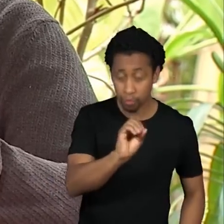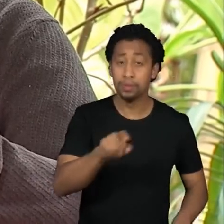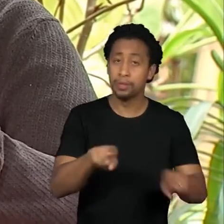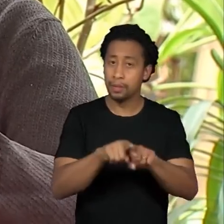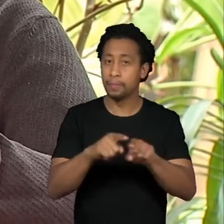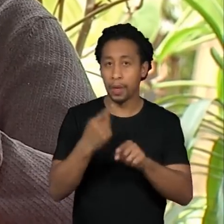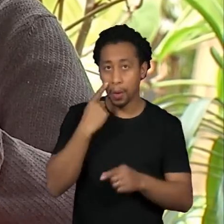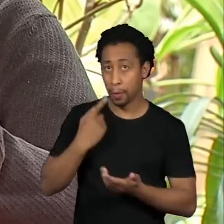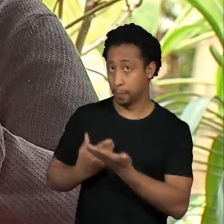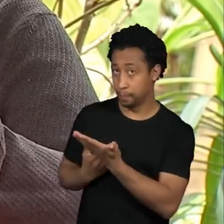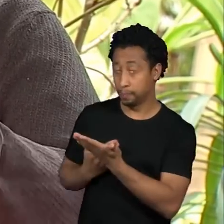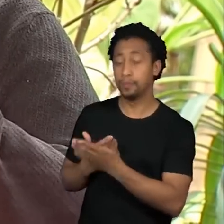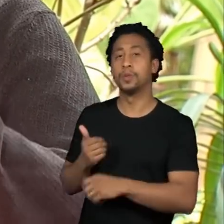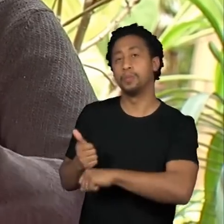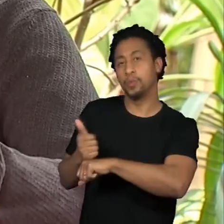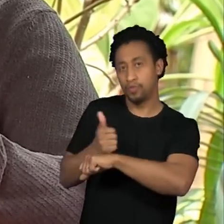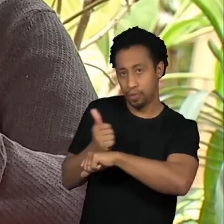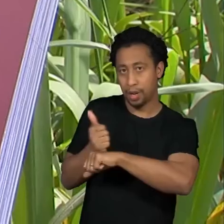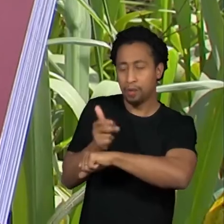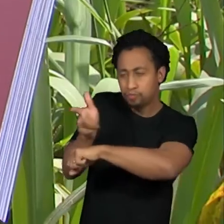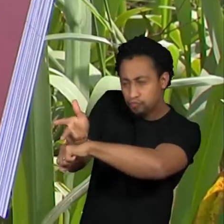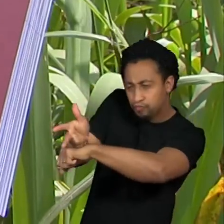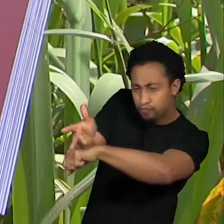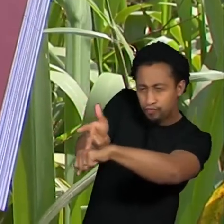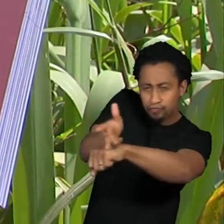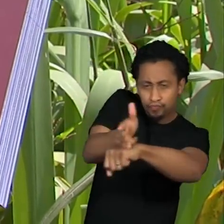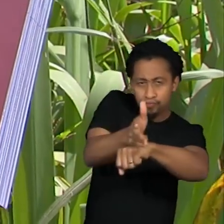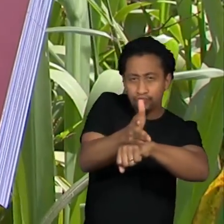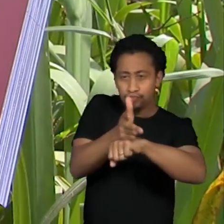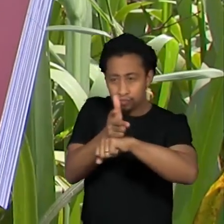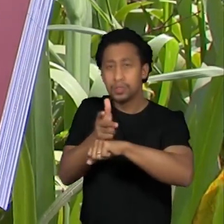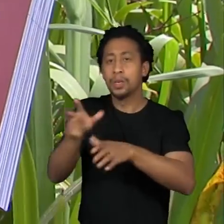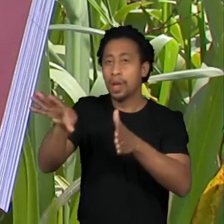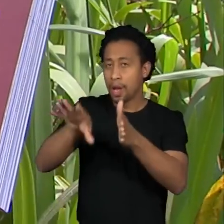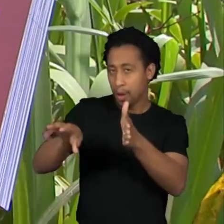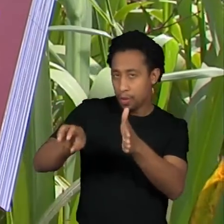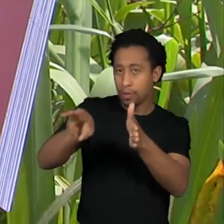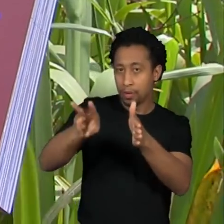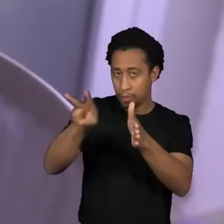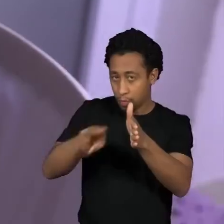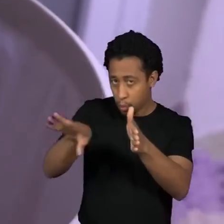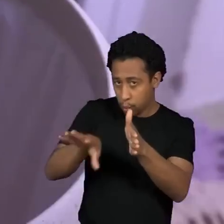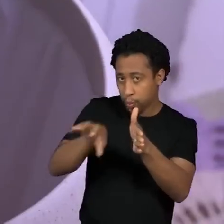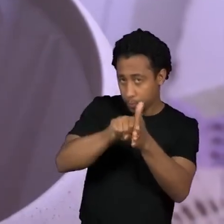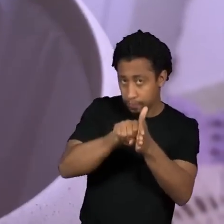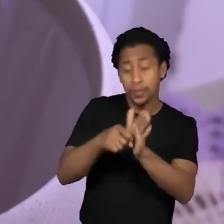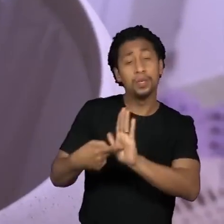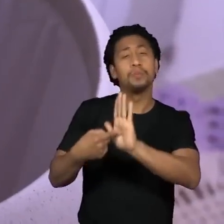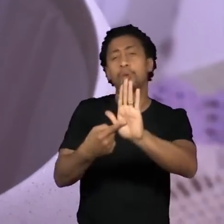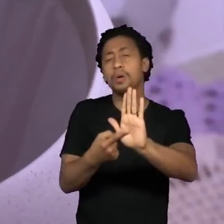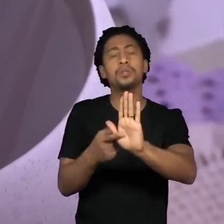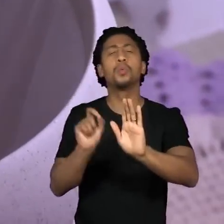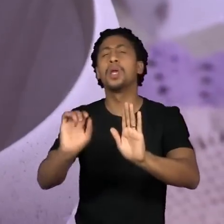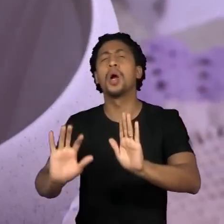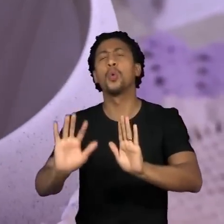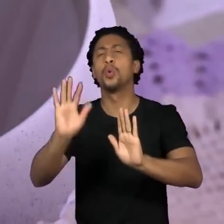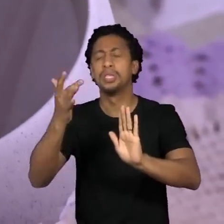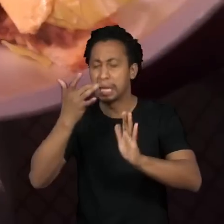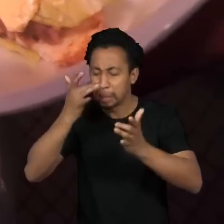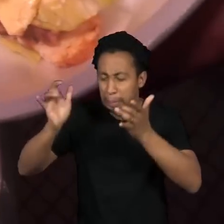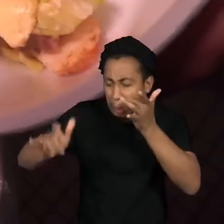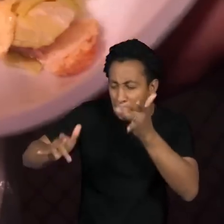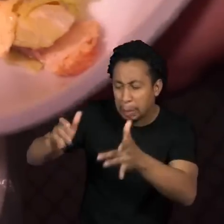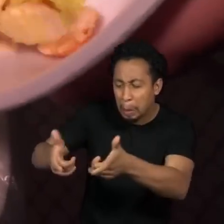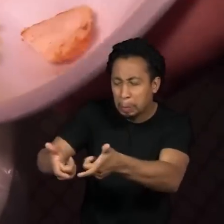O produtor audiovisual e ativista Sérgio Lopes fala sobre a cultura do desperdício e critica o comportamento que leva as